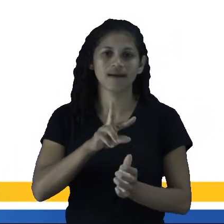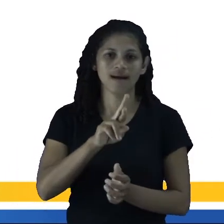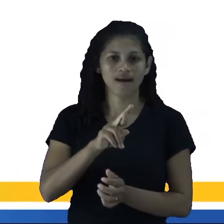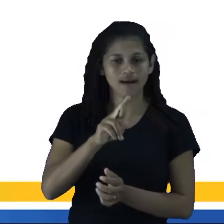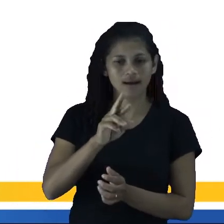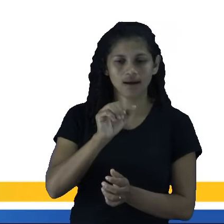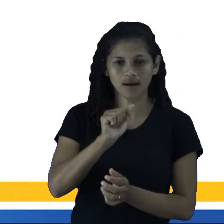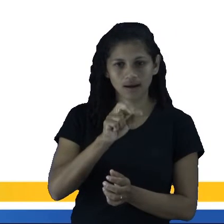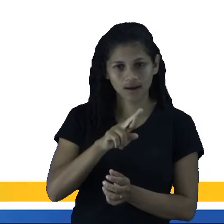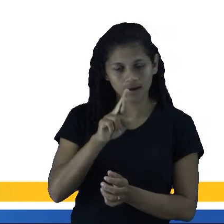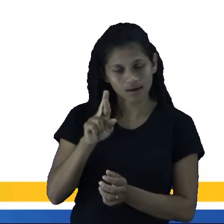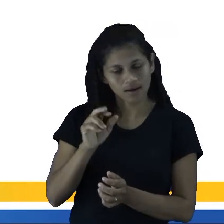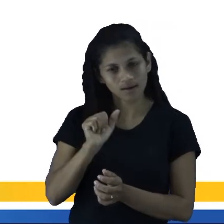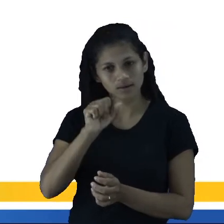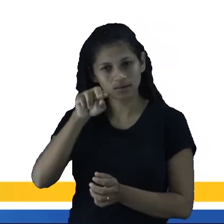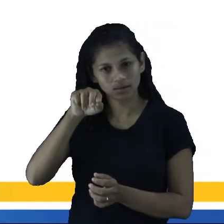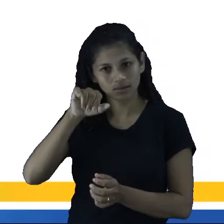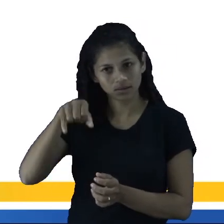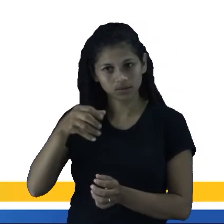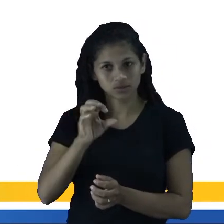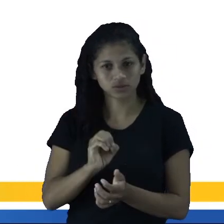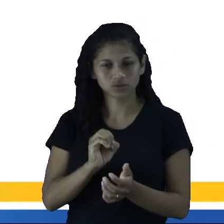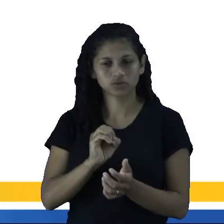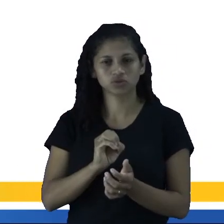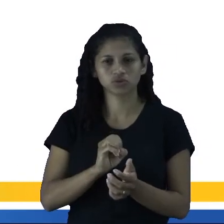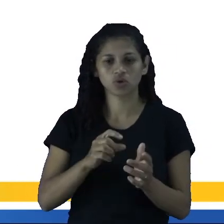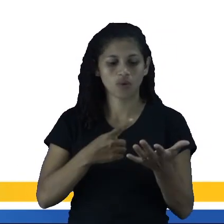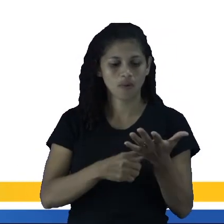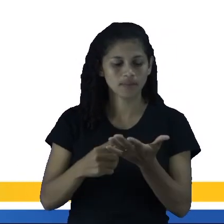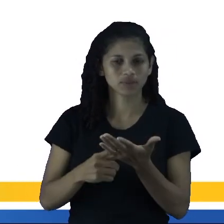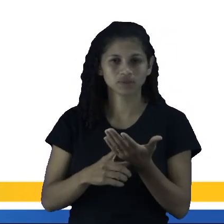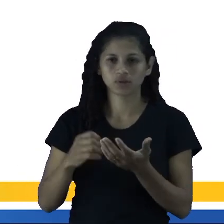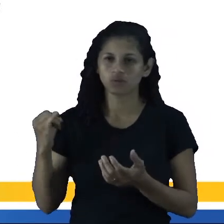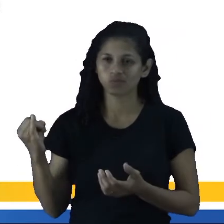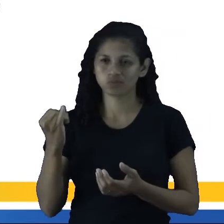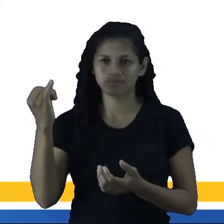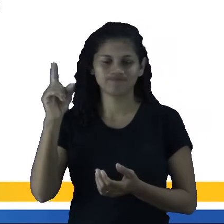ordem importa e na combinação não é importante.